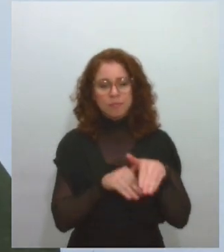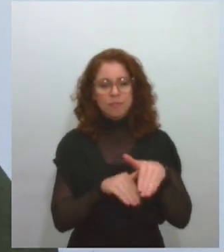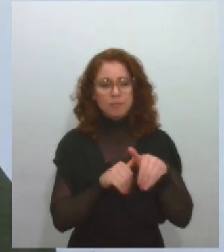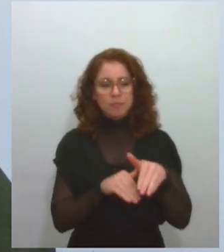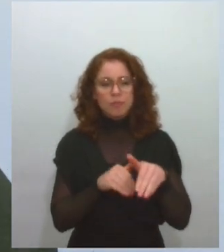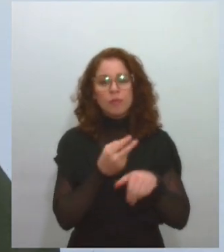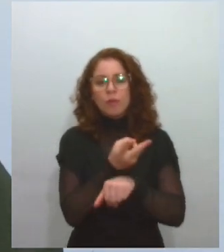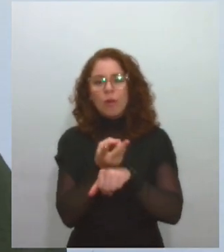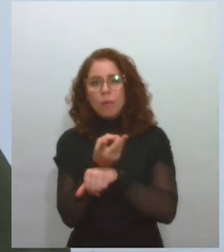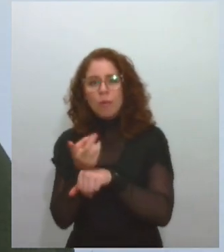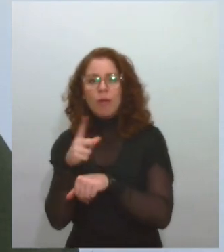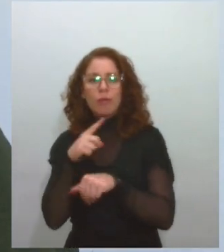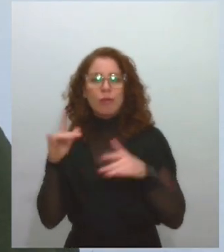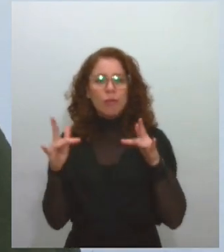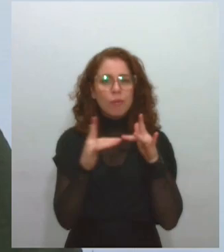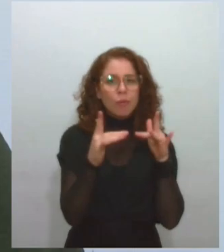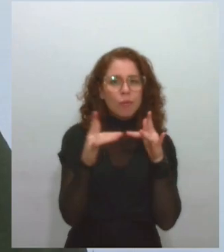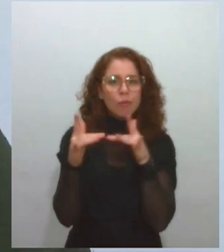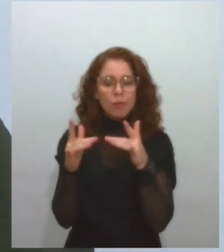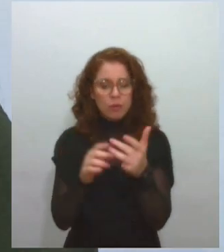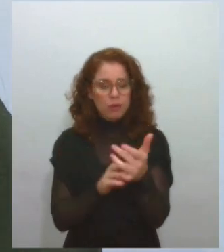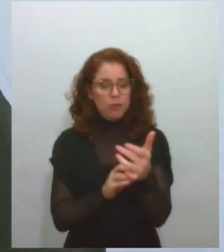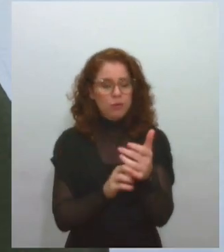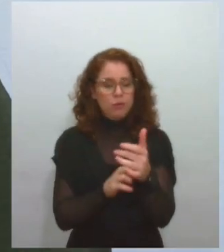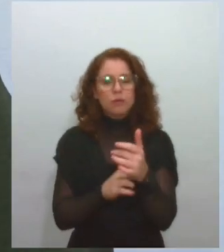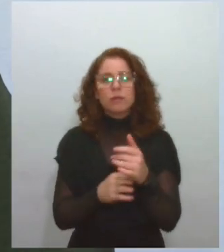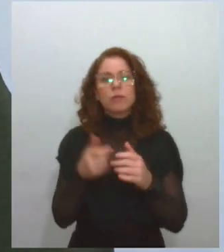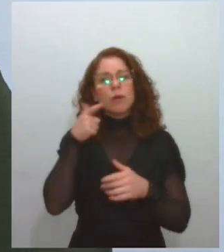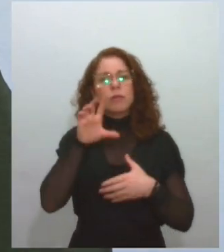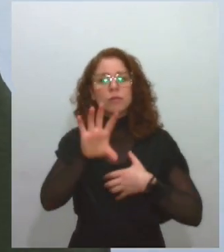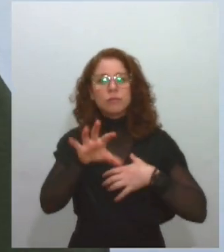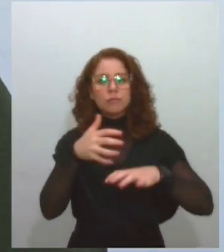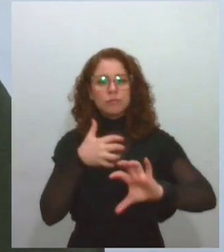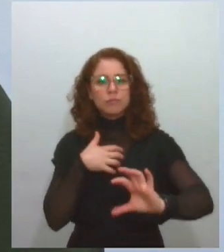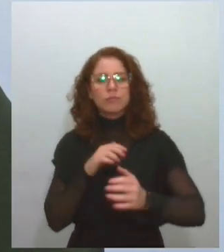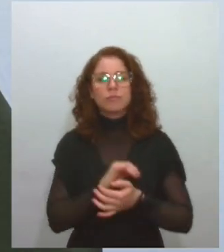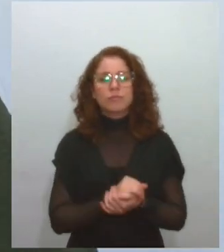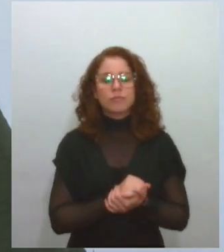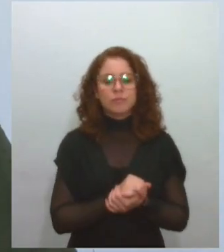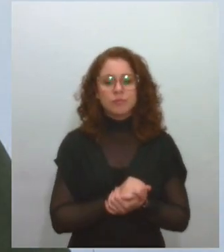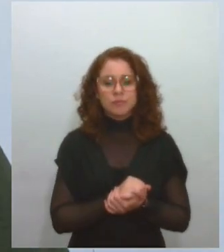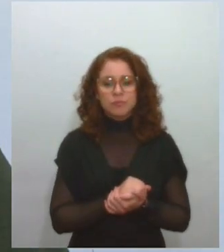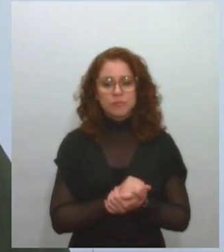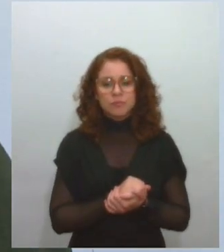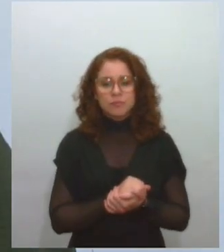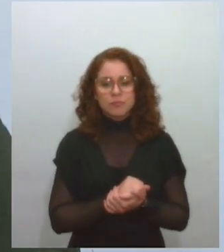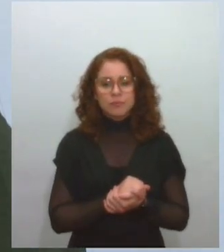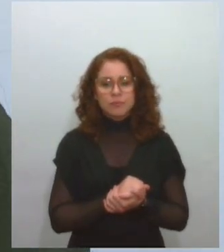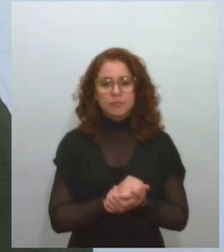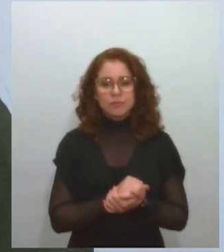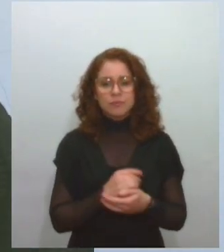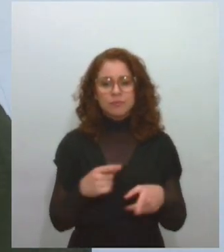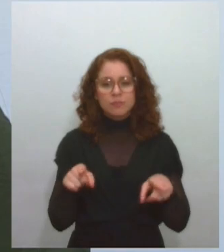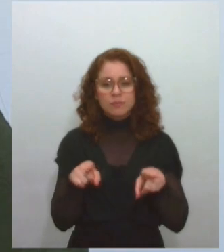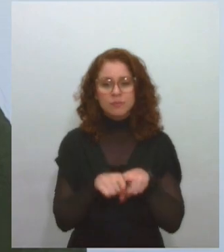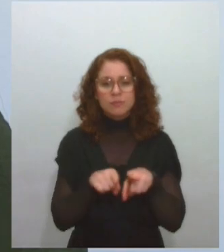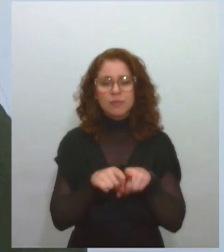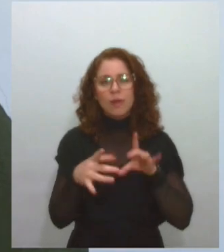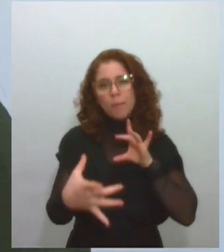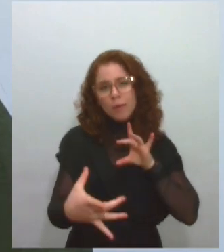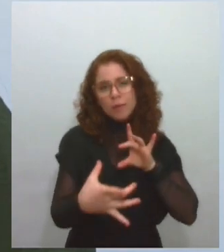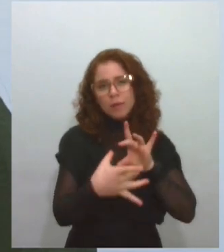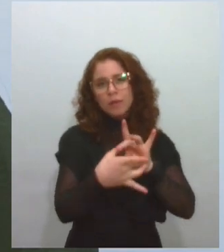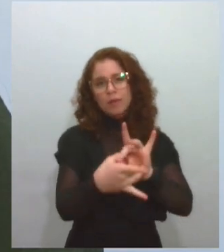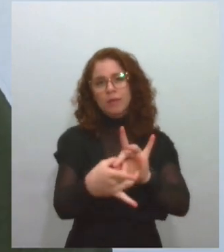abertura para que a gente possa ter empatia, a gente possa formar vínculos e a gente possa saber que